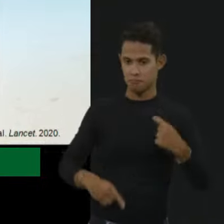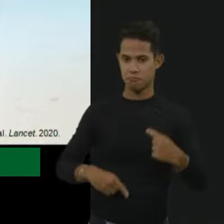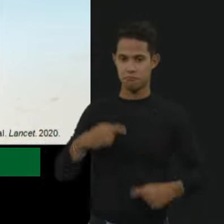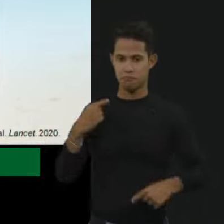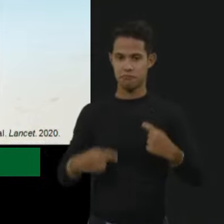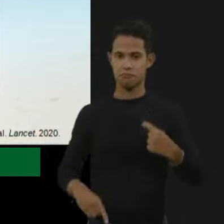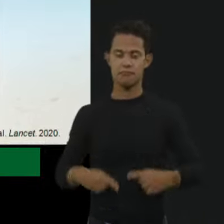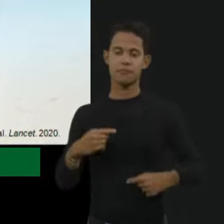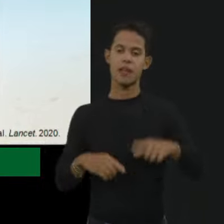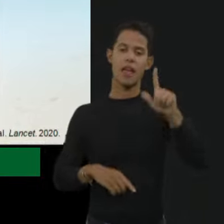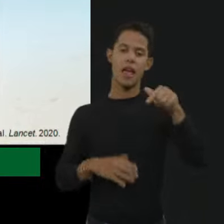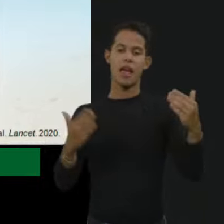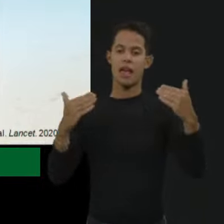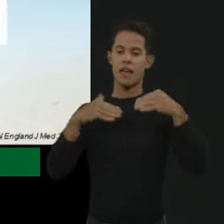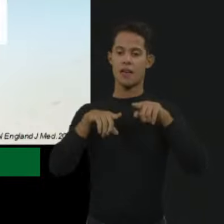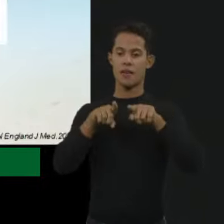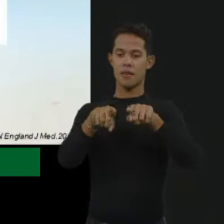foi homogêneo.